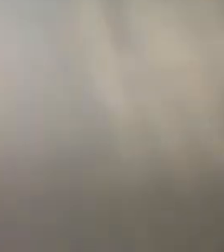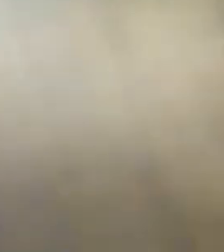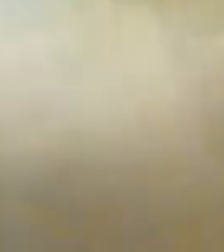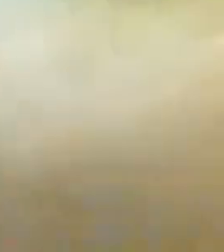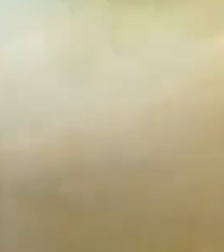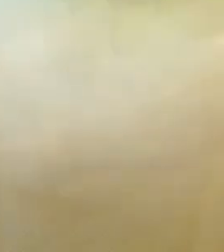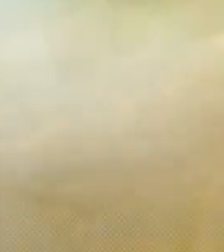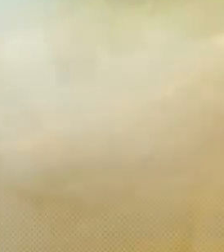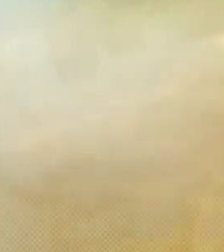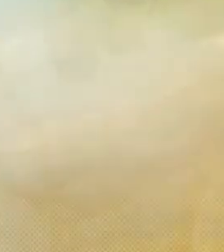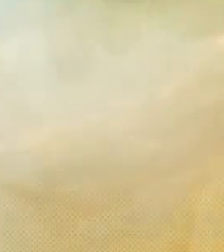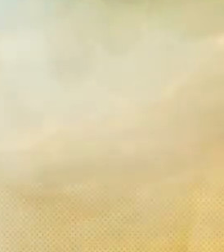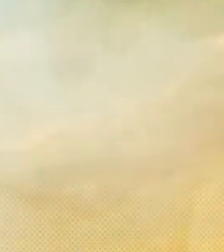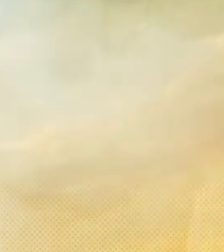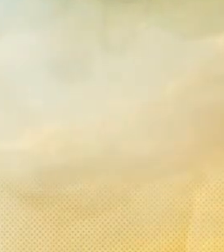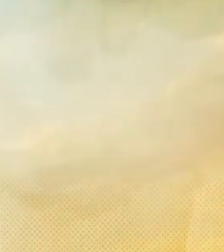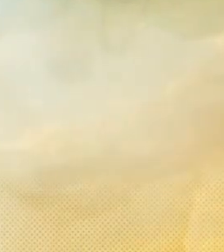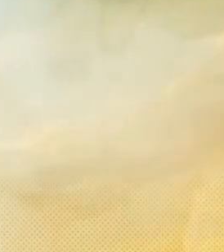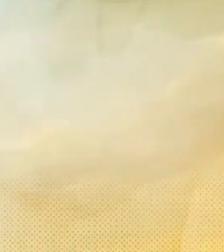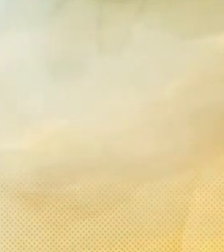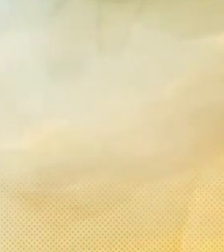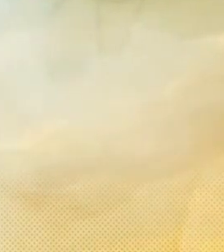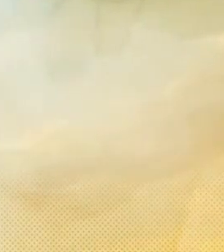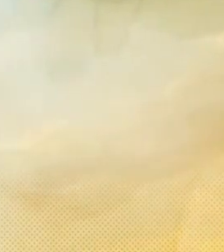da Esperança.